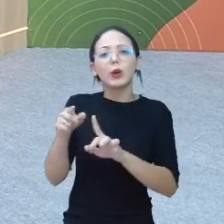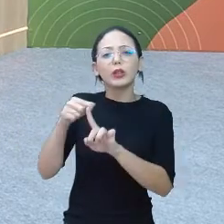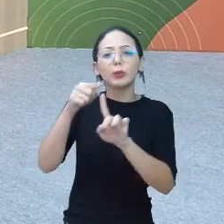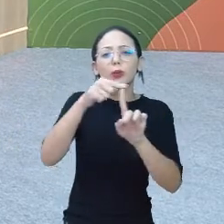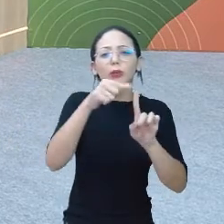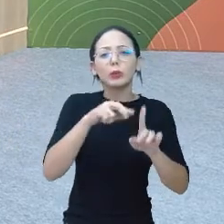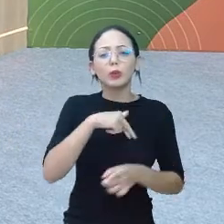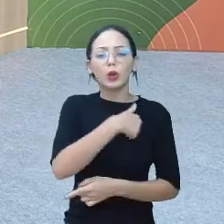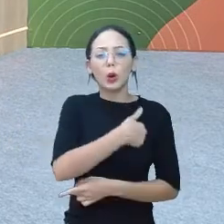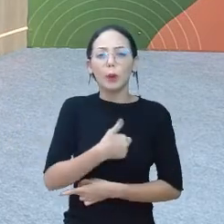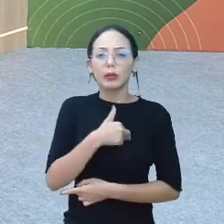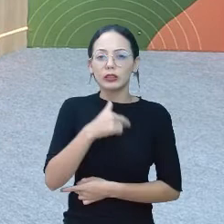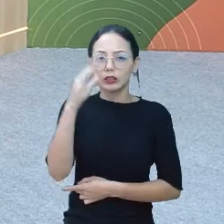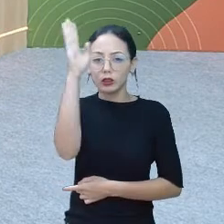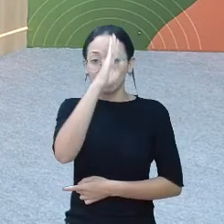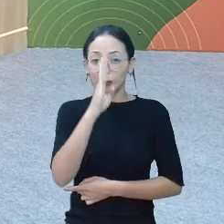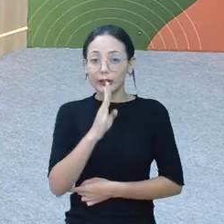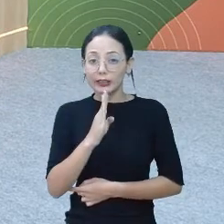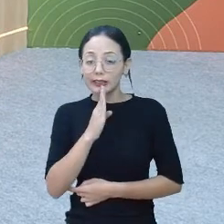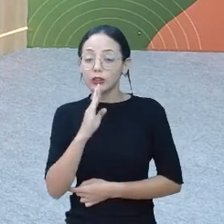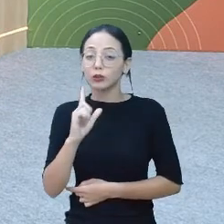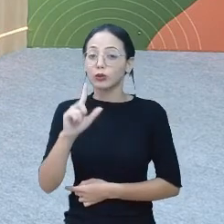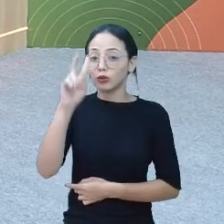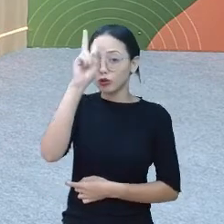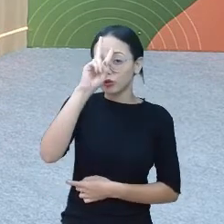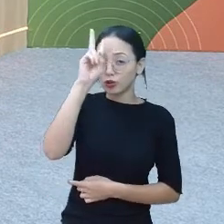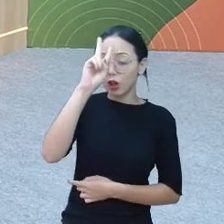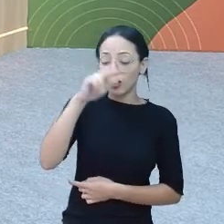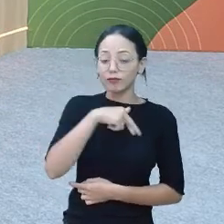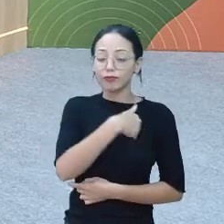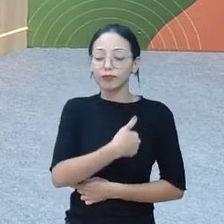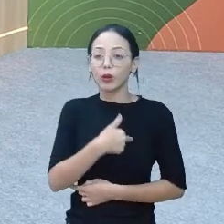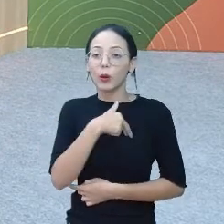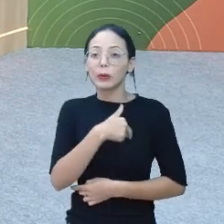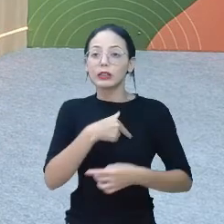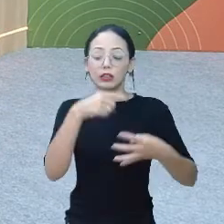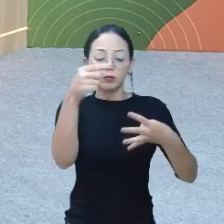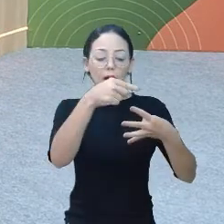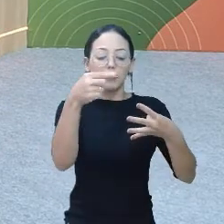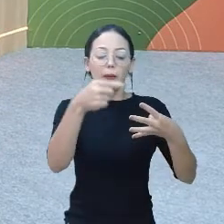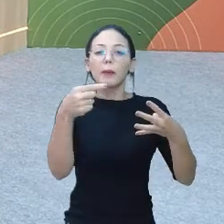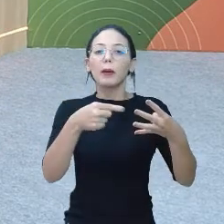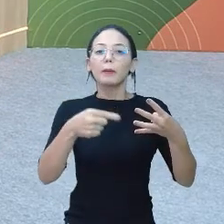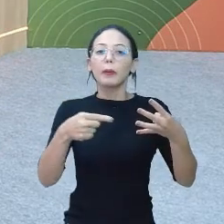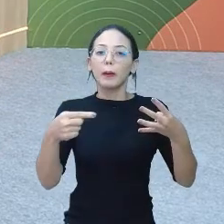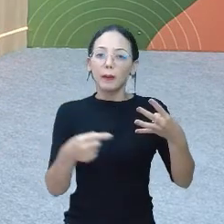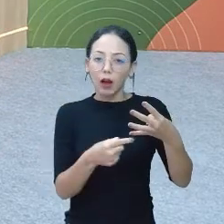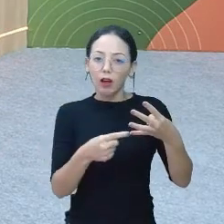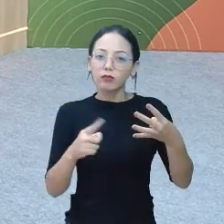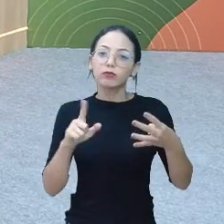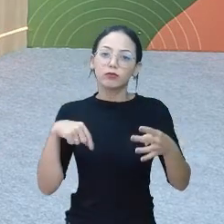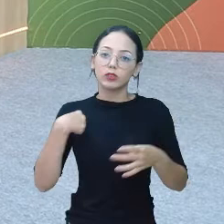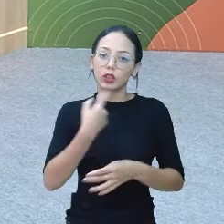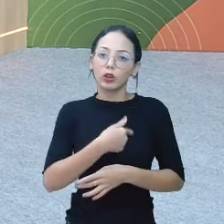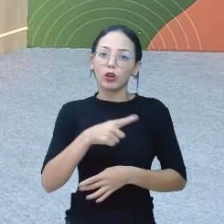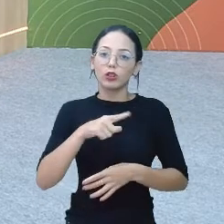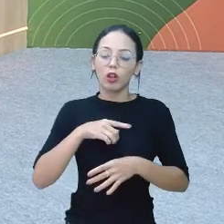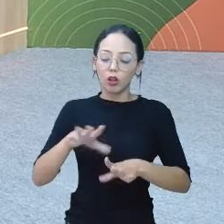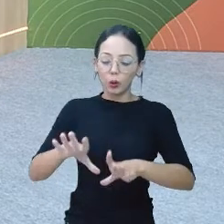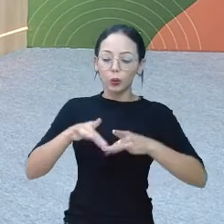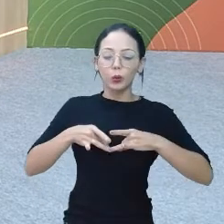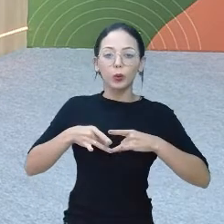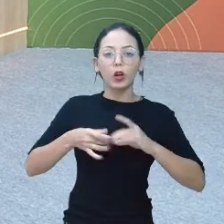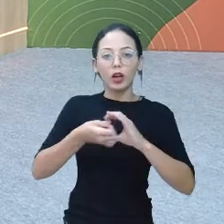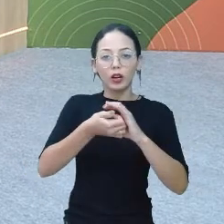Brasil, a gente tem uma historinha do romance, esses são os 4 tipos que a gente herda como característica